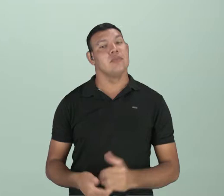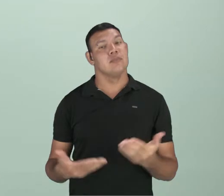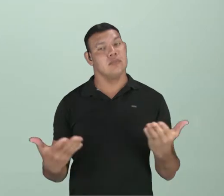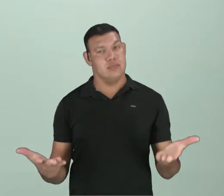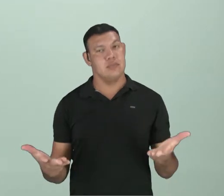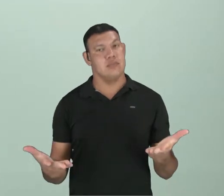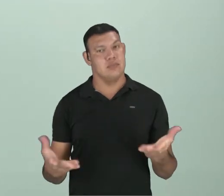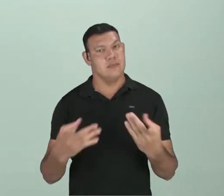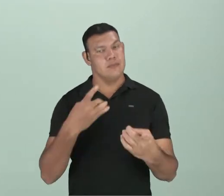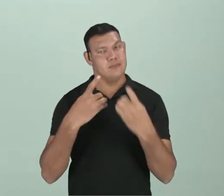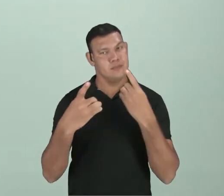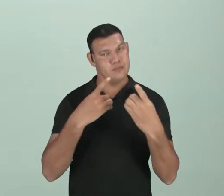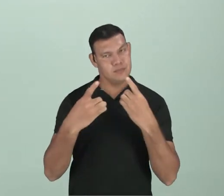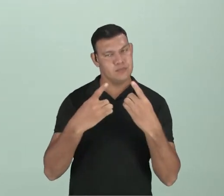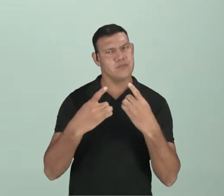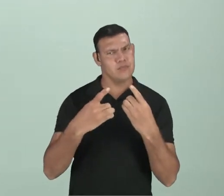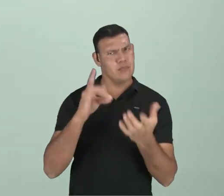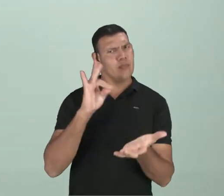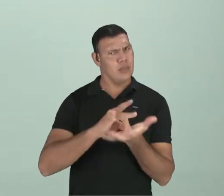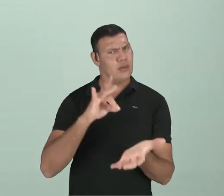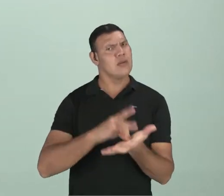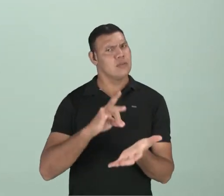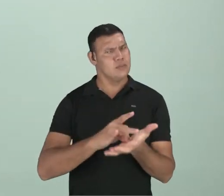discutir se, de fato,